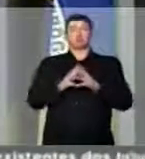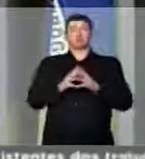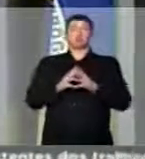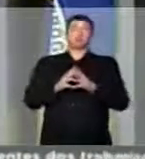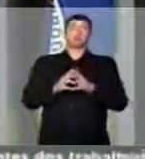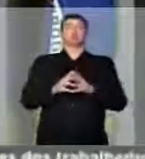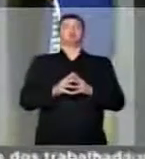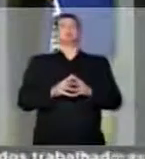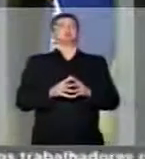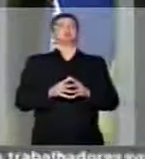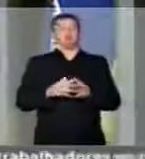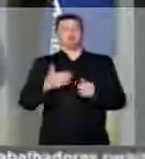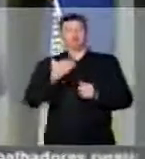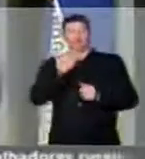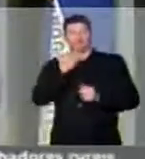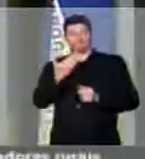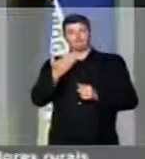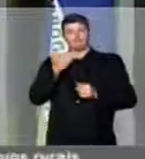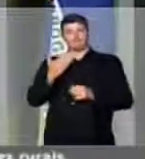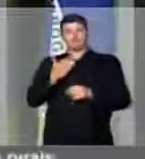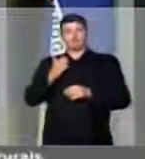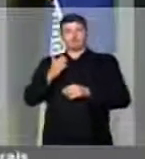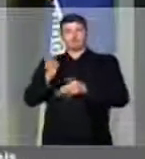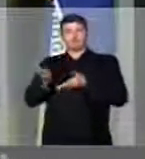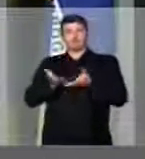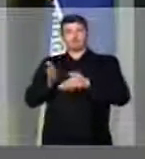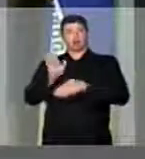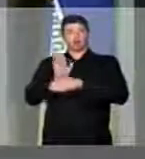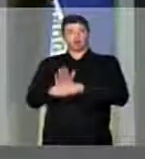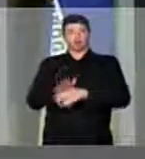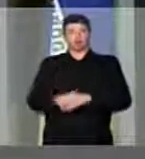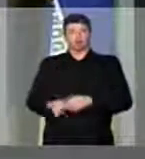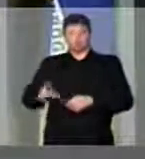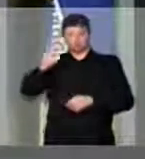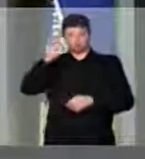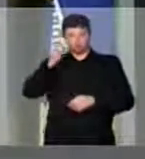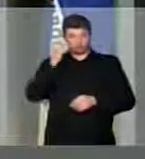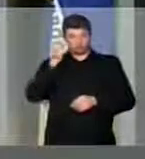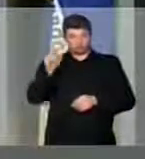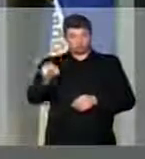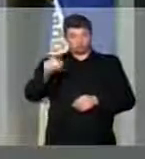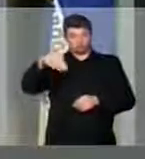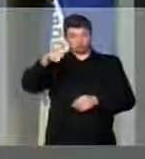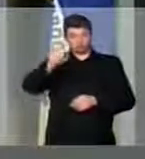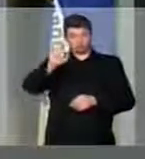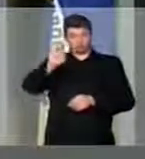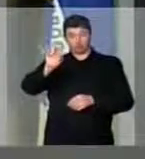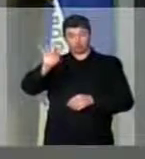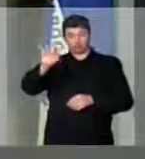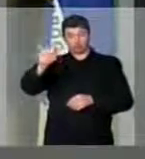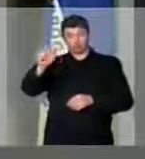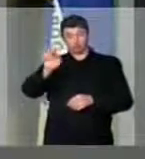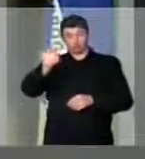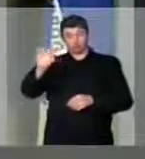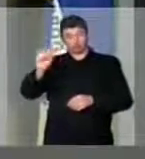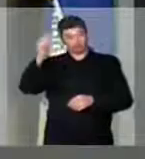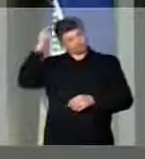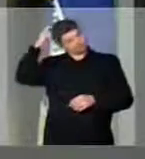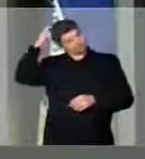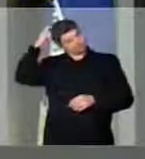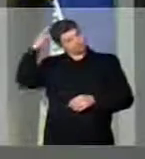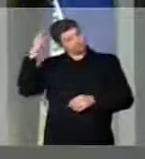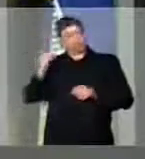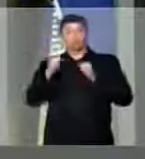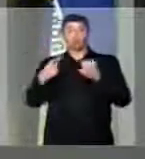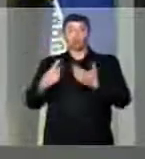que vantagens e privilégios, senhor deputado decano Miro Teixeira, eles venham a